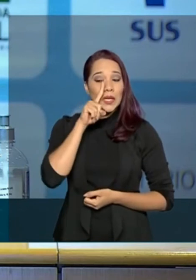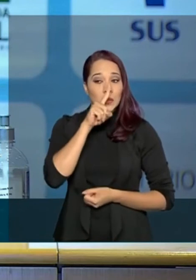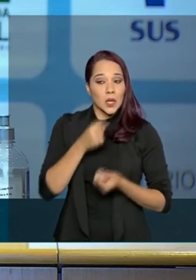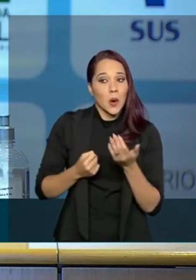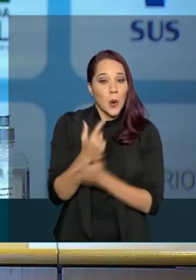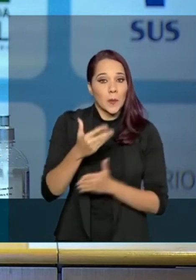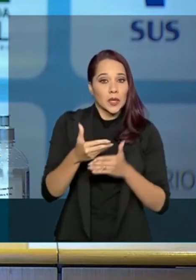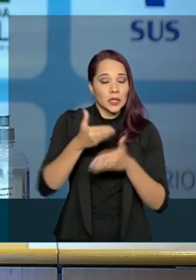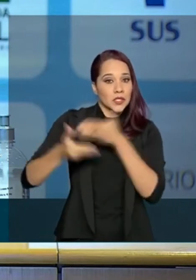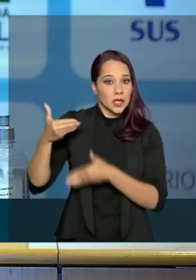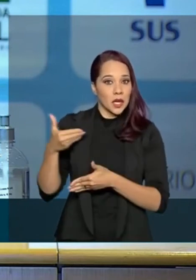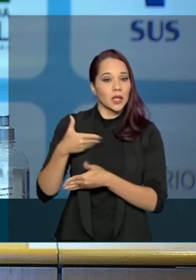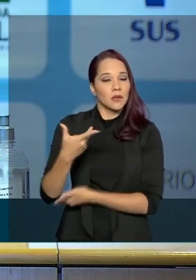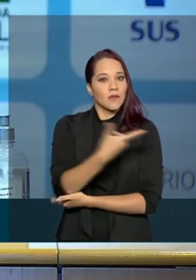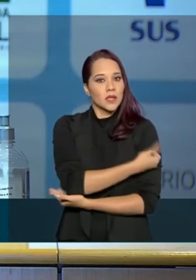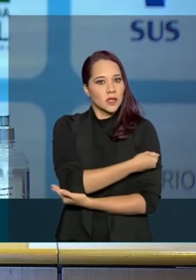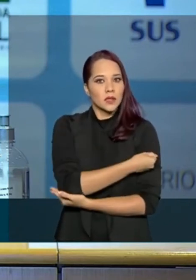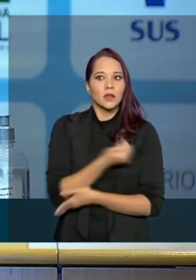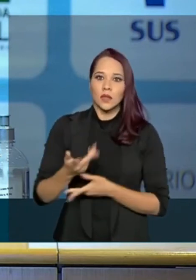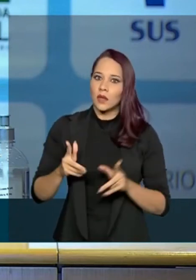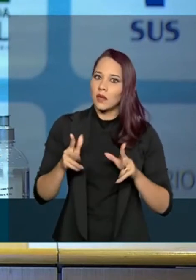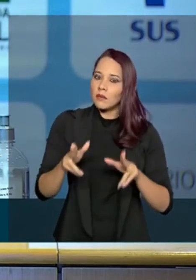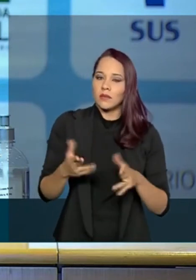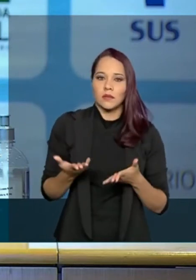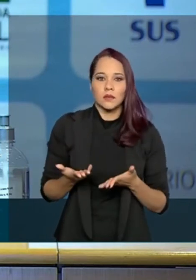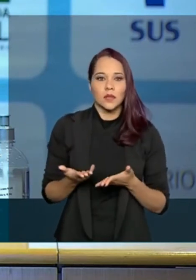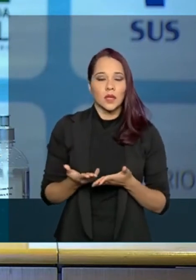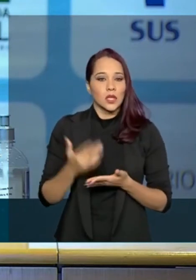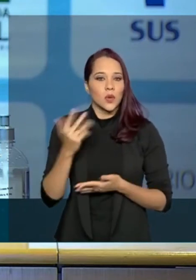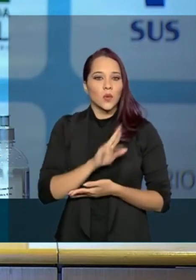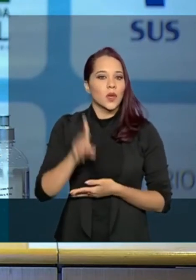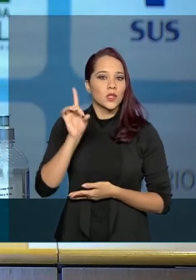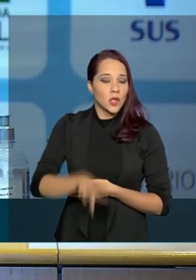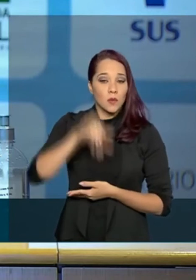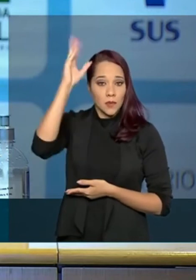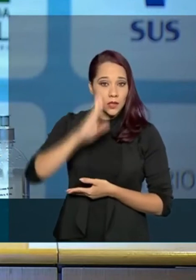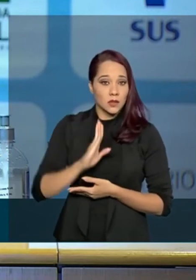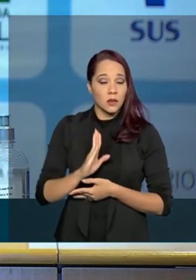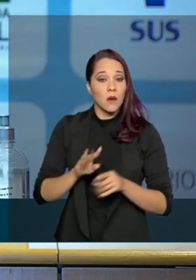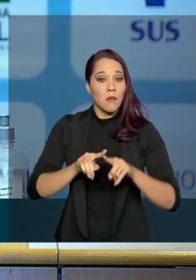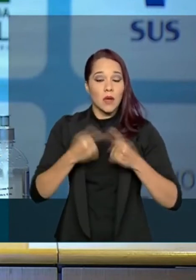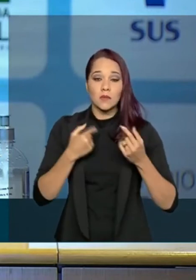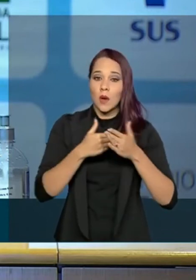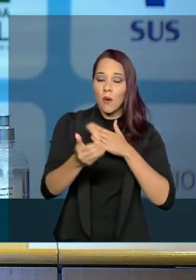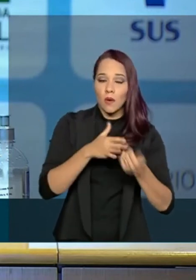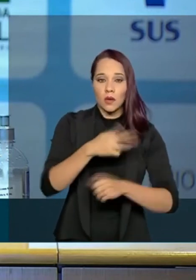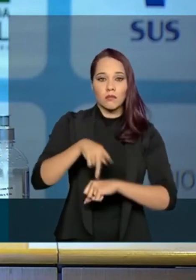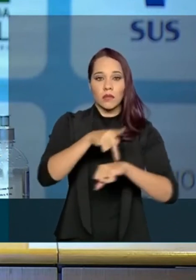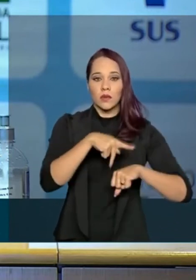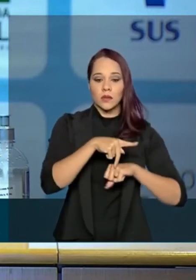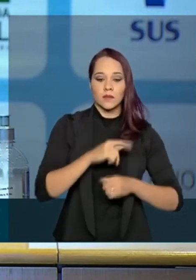adiantada de uma vacina é inerente à conjuntura, não apenas para o Brasil, mas para qualquer